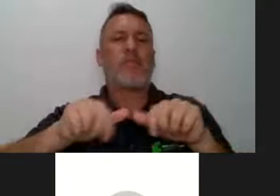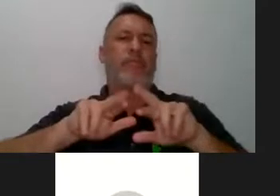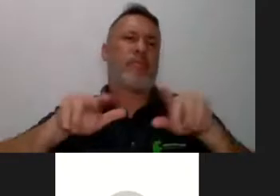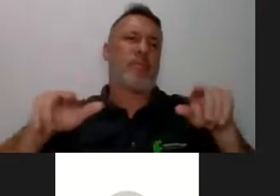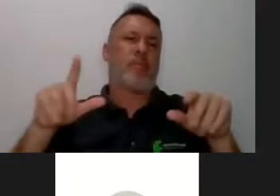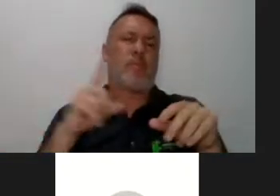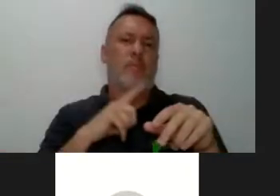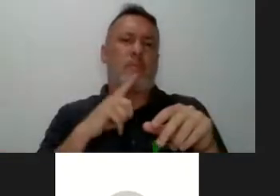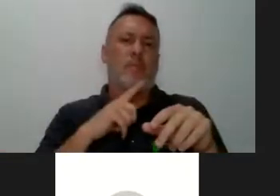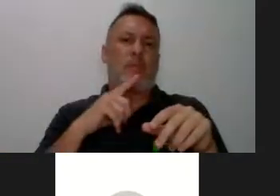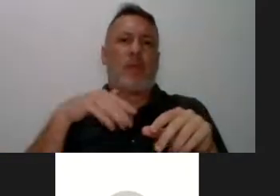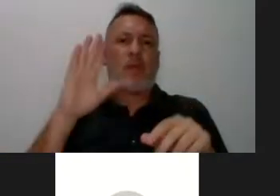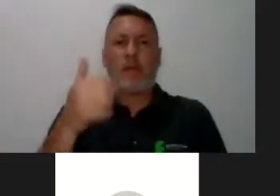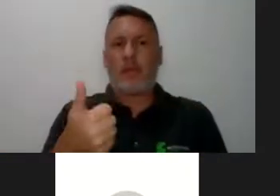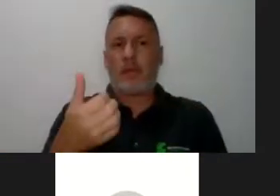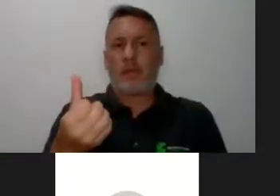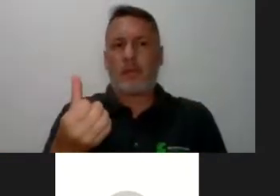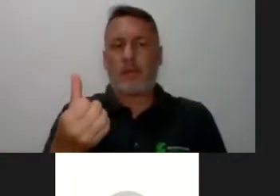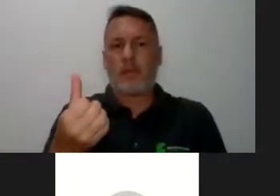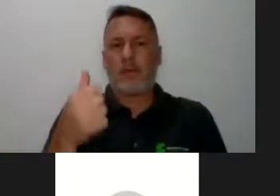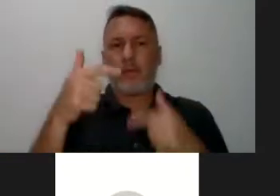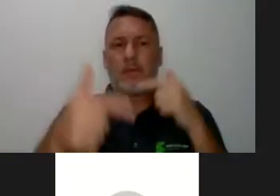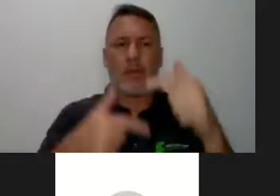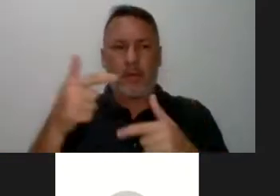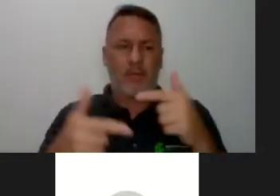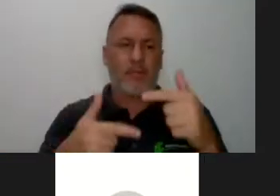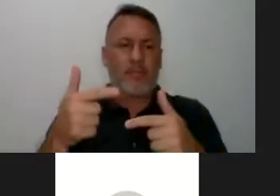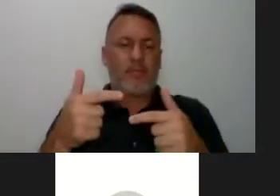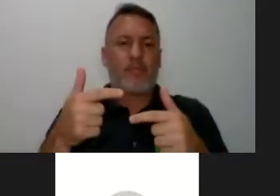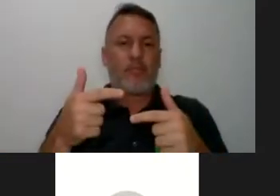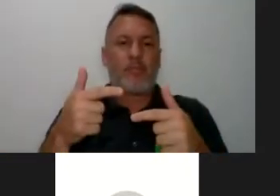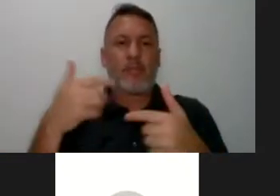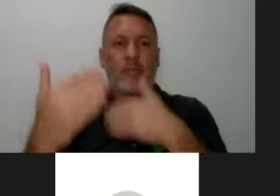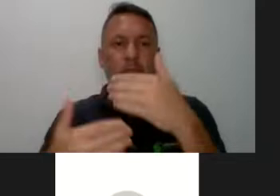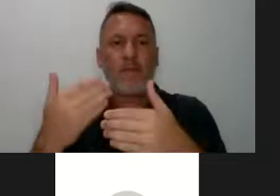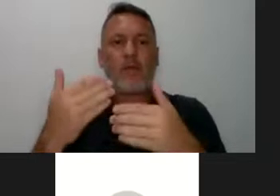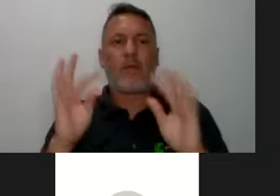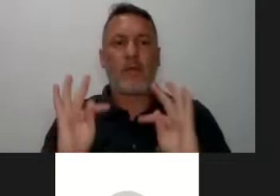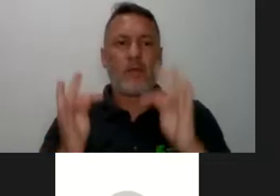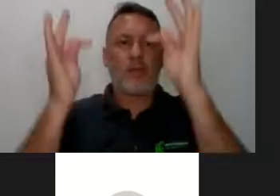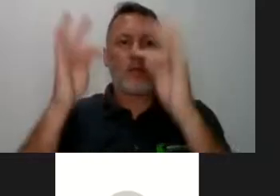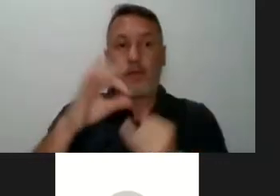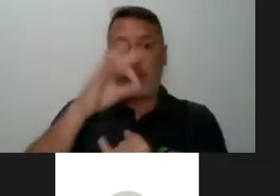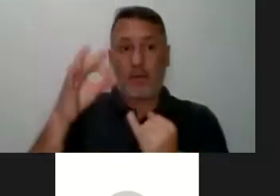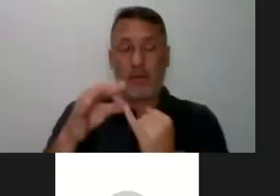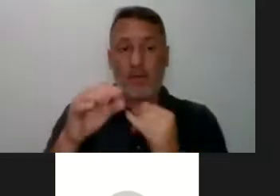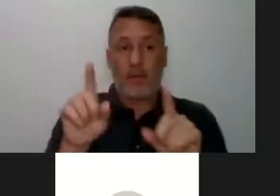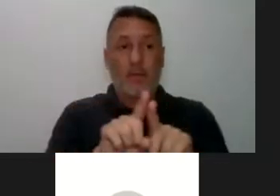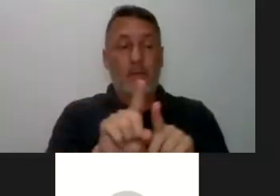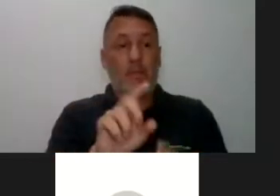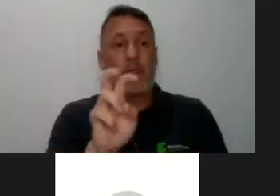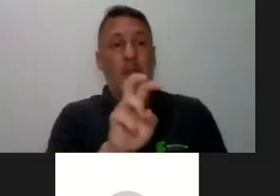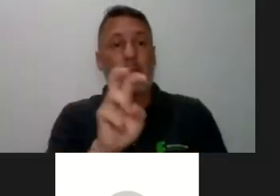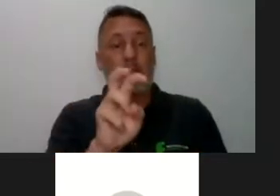trabalharam na 16ª Jornada de Iniciação Científica, Desenvolvimento Tecnológico e Inovação do IFES, também da 5ª Jornada de Extensão, da